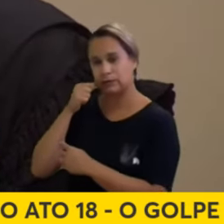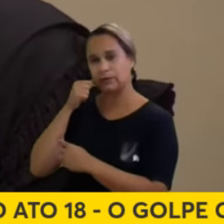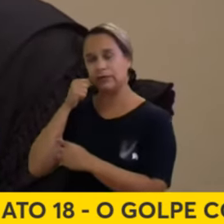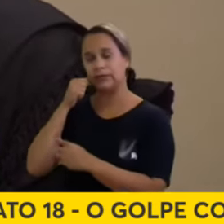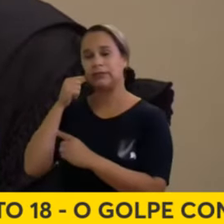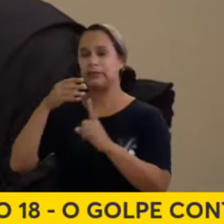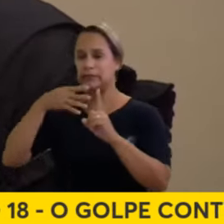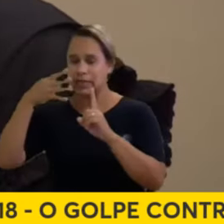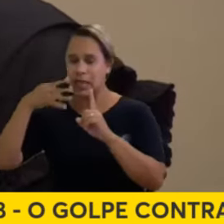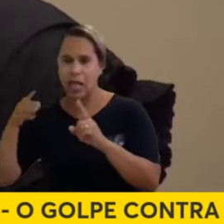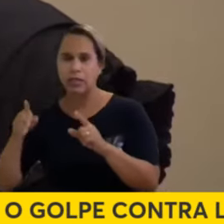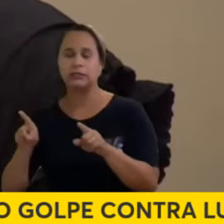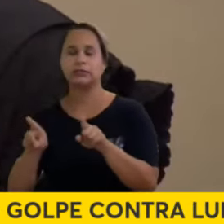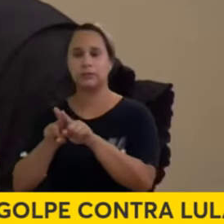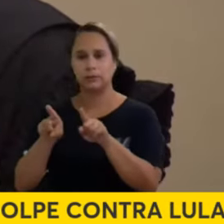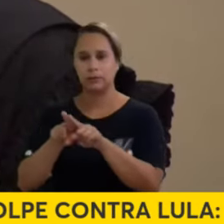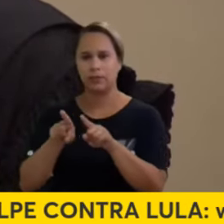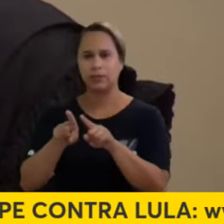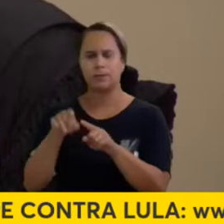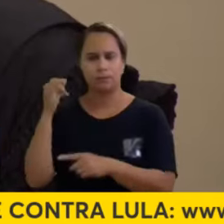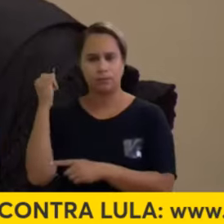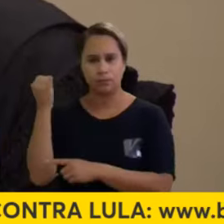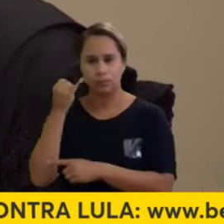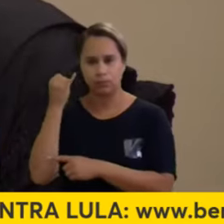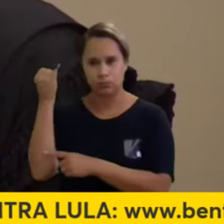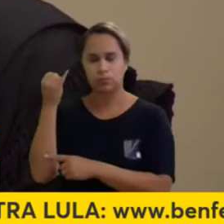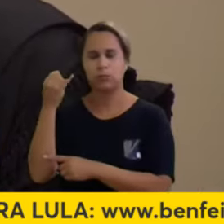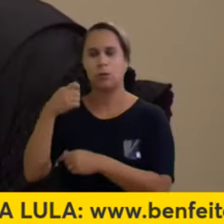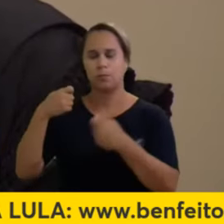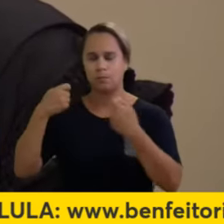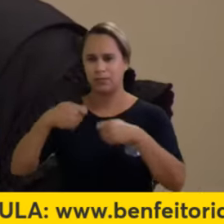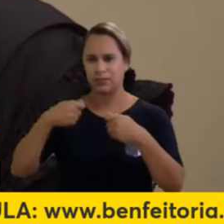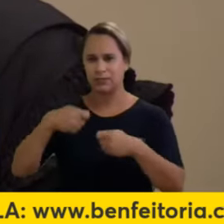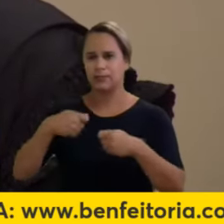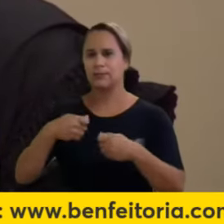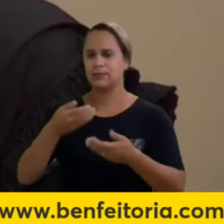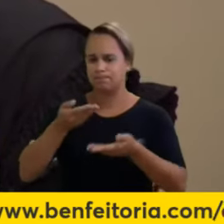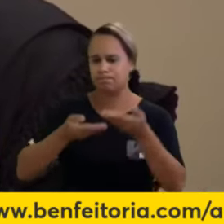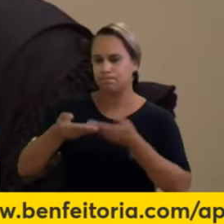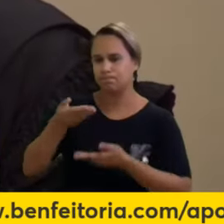importante que deve e será tratada com Rigor em diferença das diversas